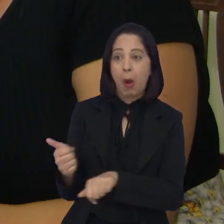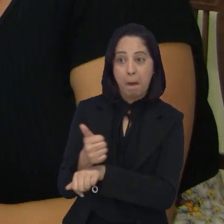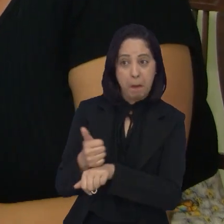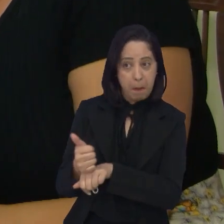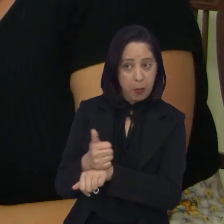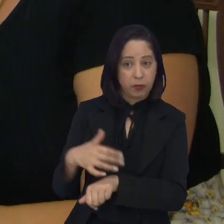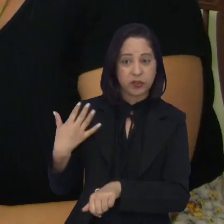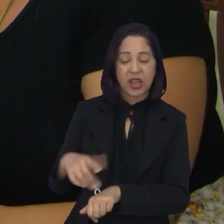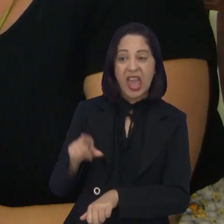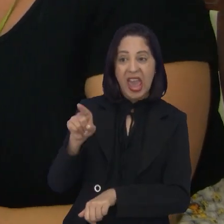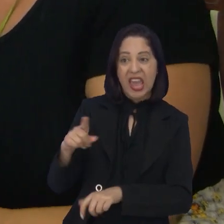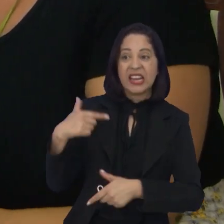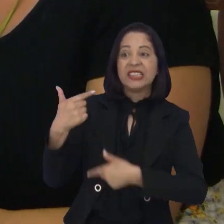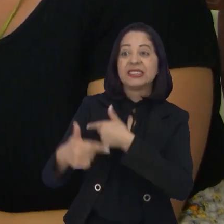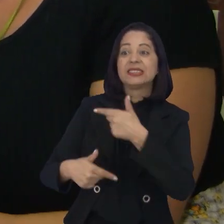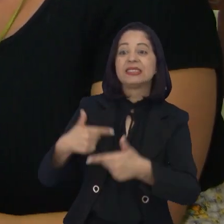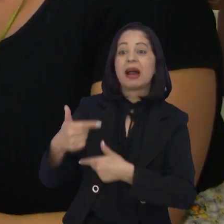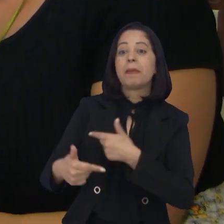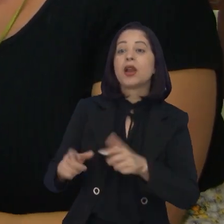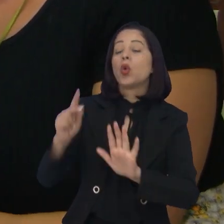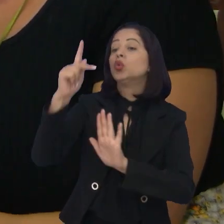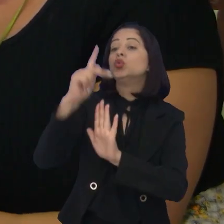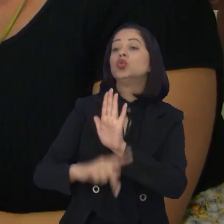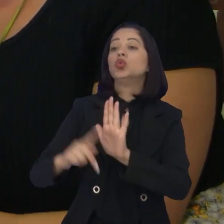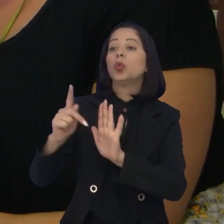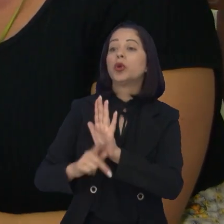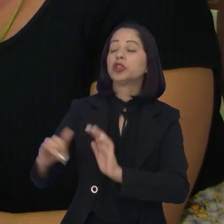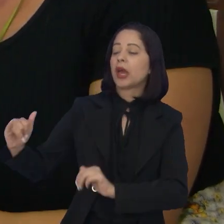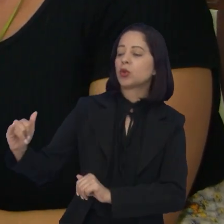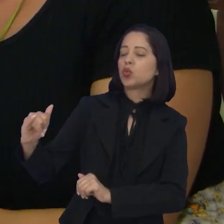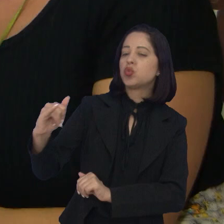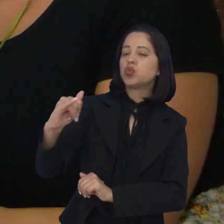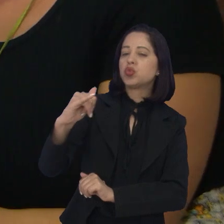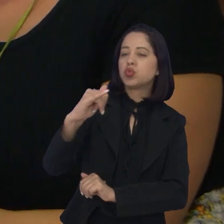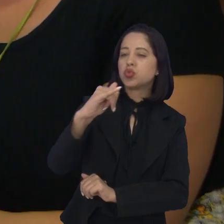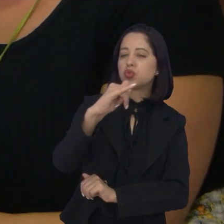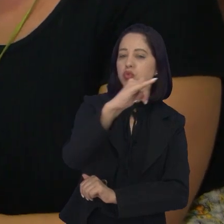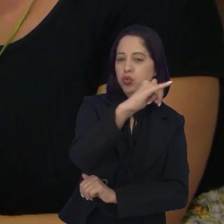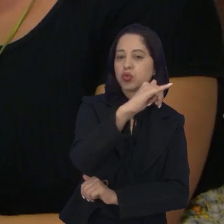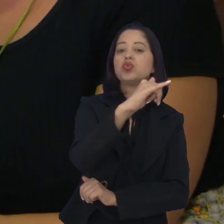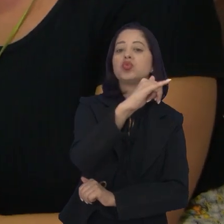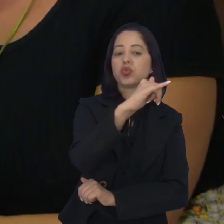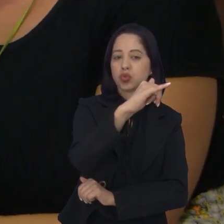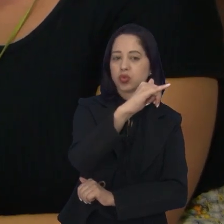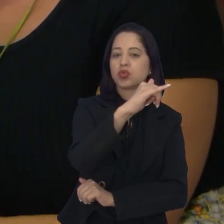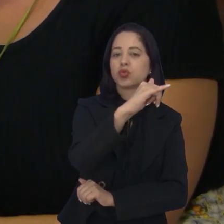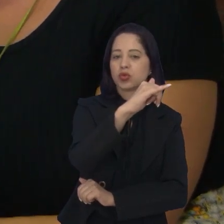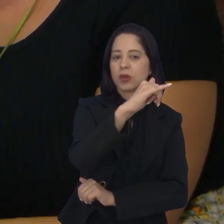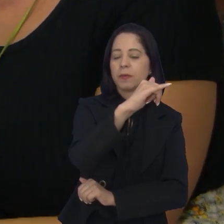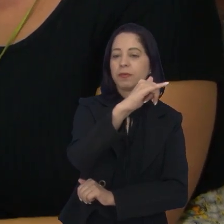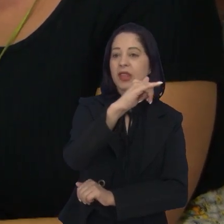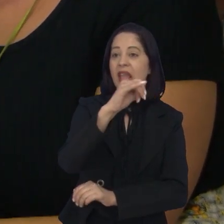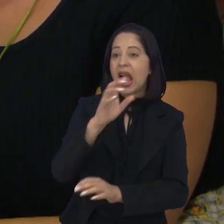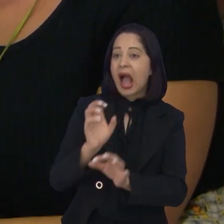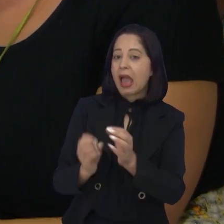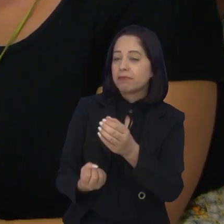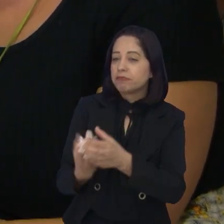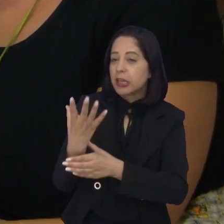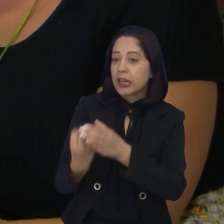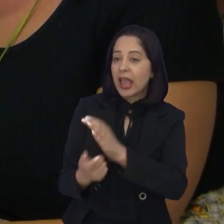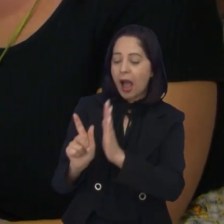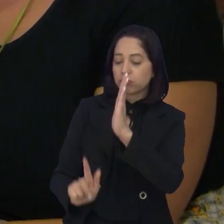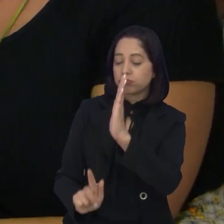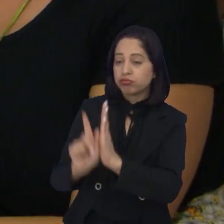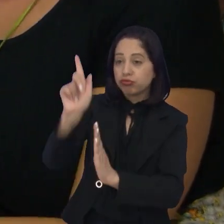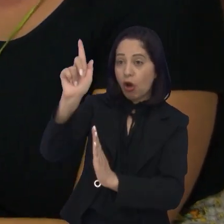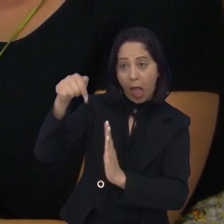trabalhou no Programa Espacial Brasileiro desde 1968, quando começaram os primeiros desenvolvimentos efetivos de foguetes aqui